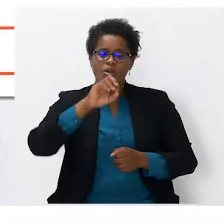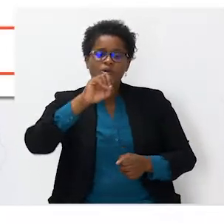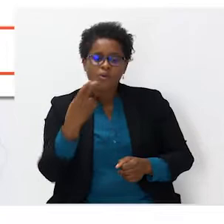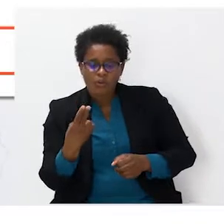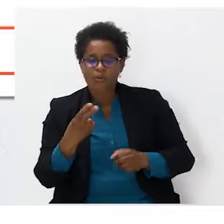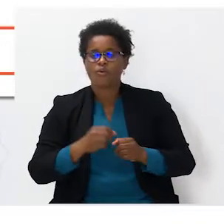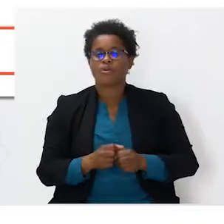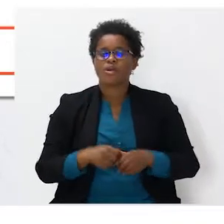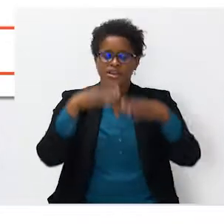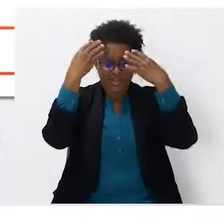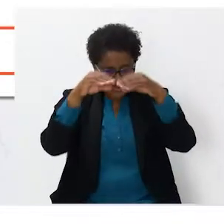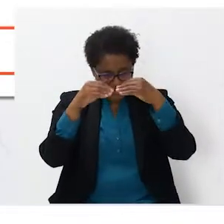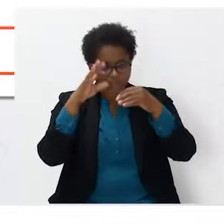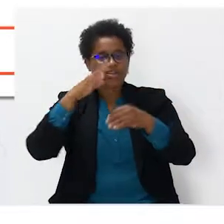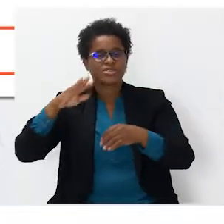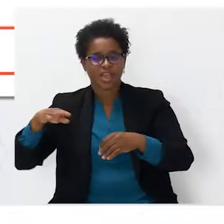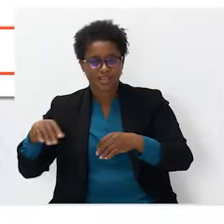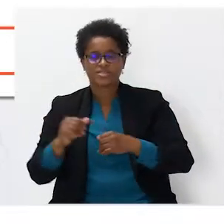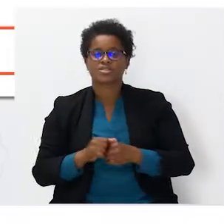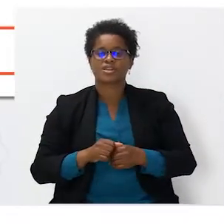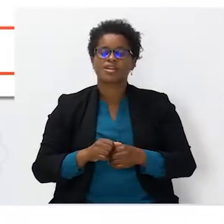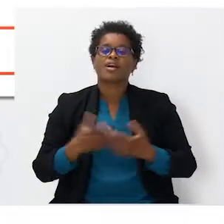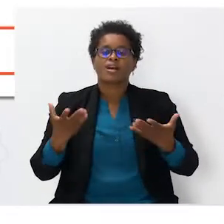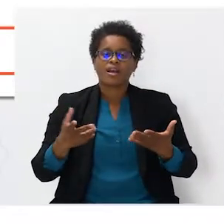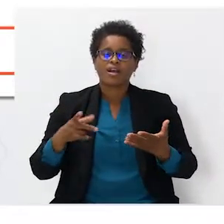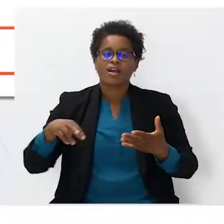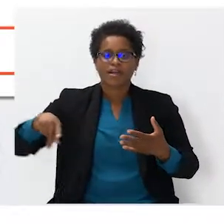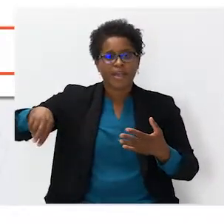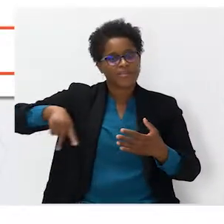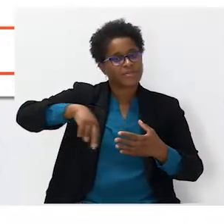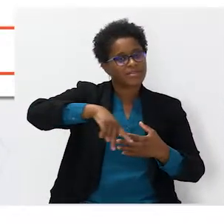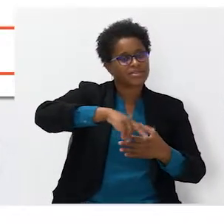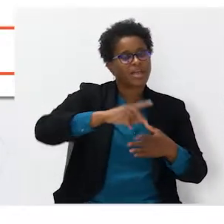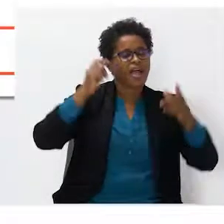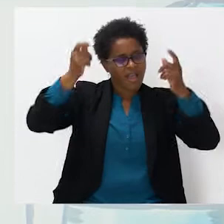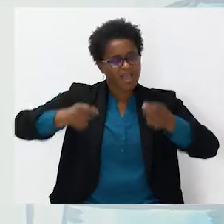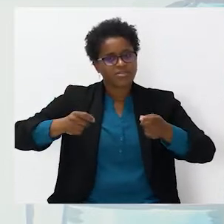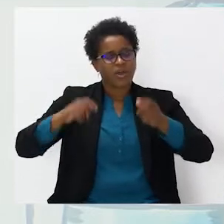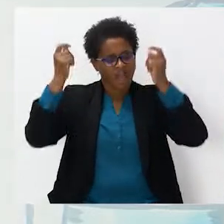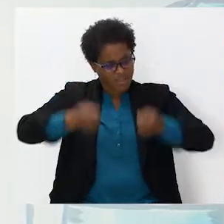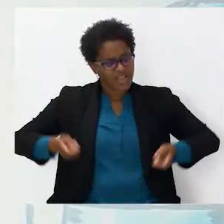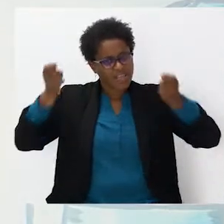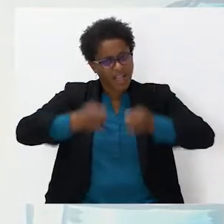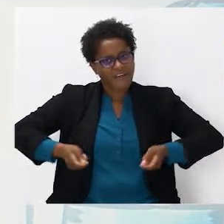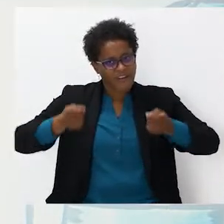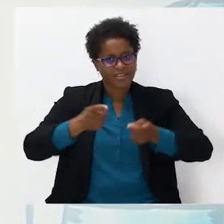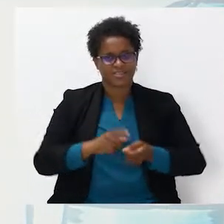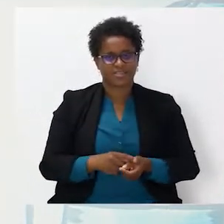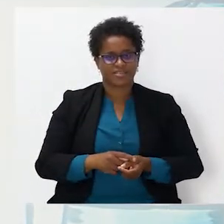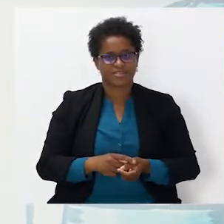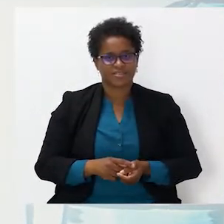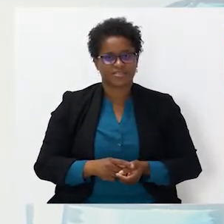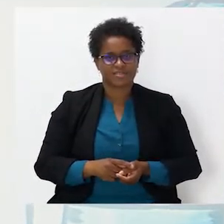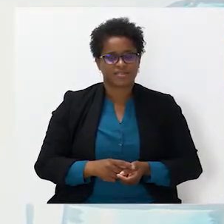Ou ensinavam as crianças a saltar a corda. Vamos lá, porque lembrem-se